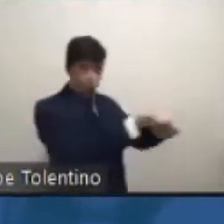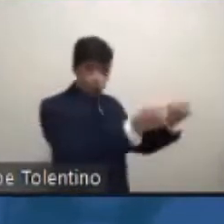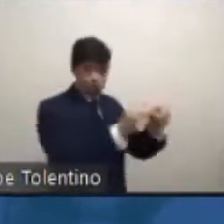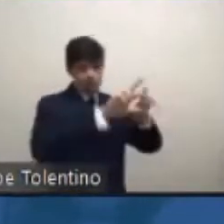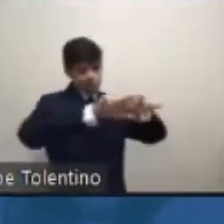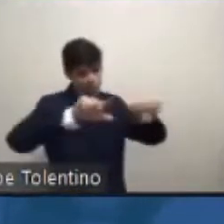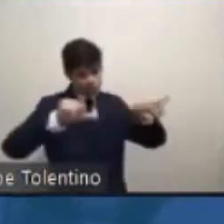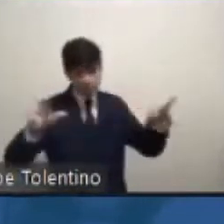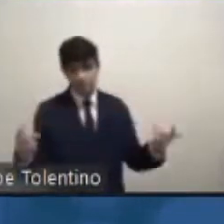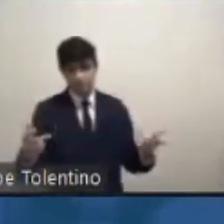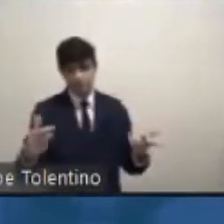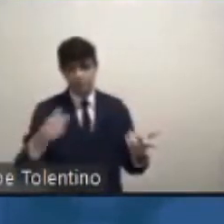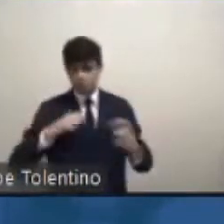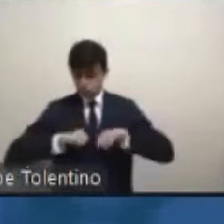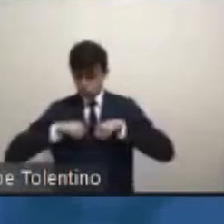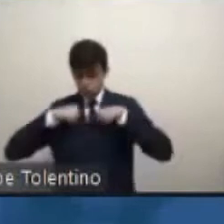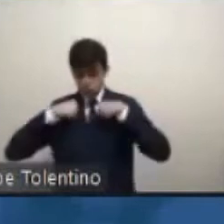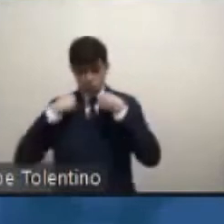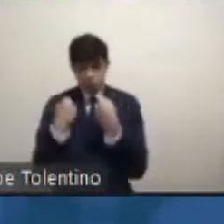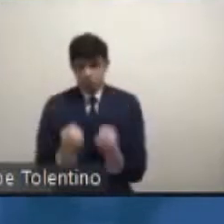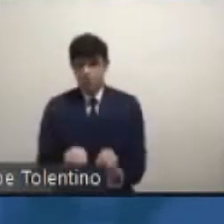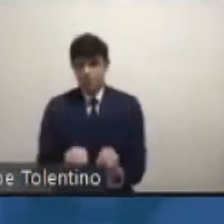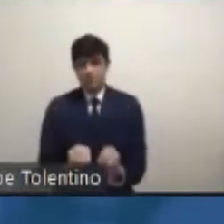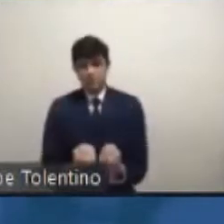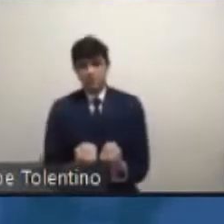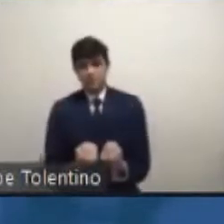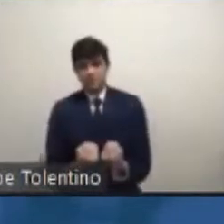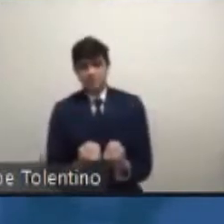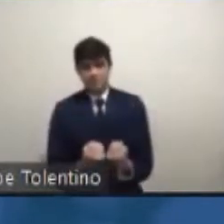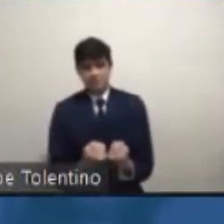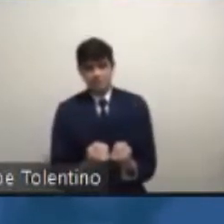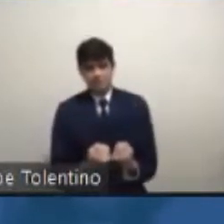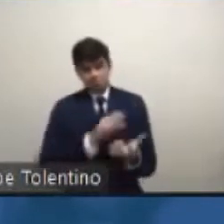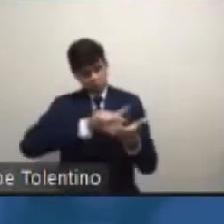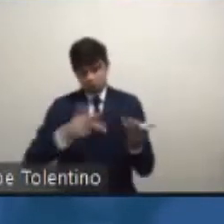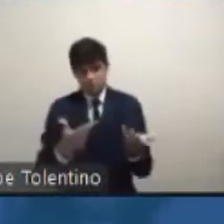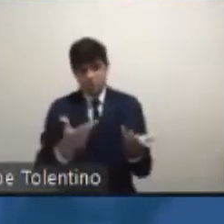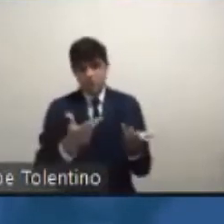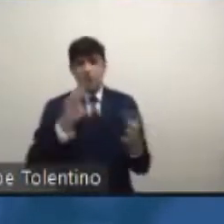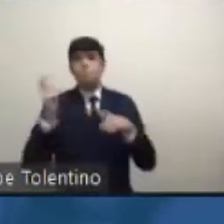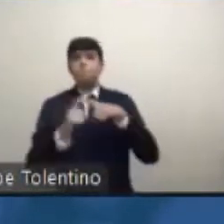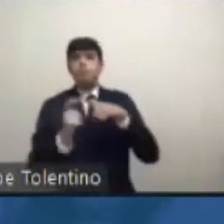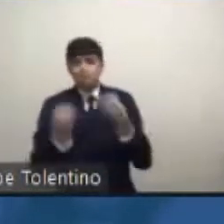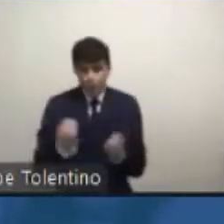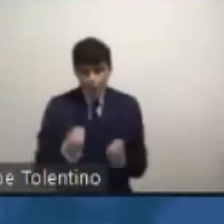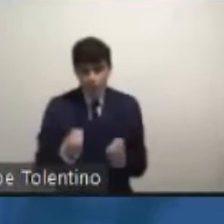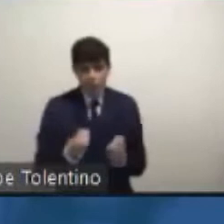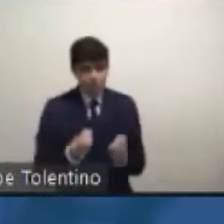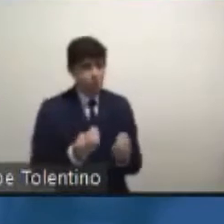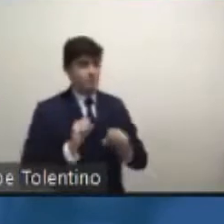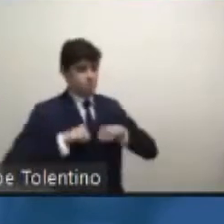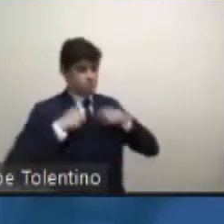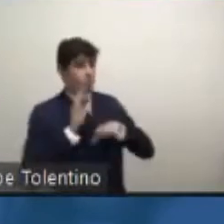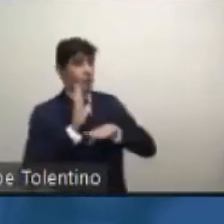do esforço dele, das técnicas que ele vai usar. O que ele pode prometer é tratar. Então, o médico, quando trata o paciente,